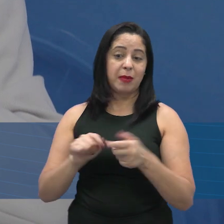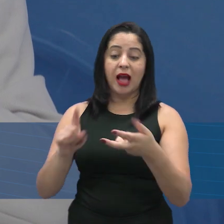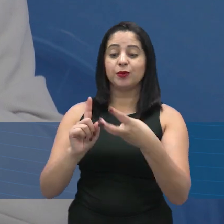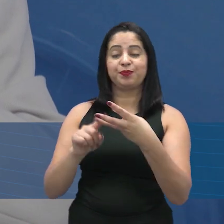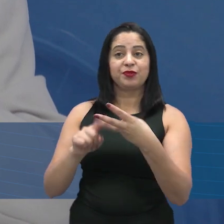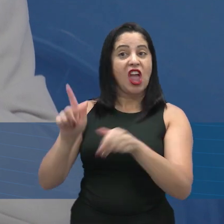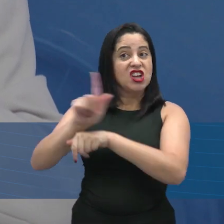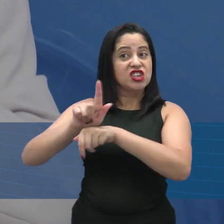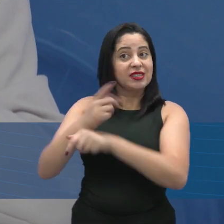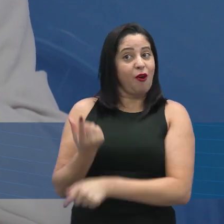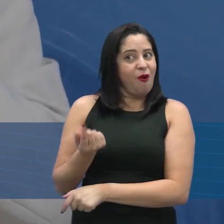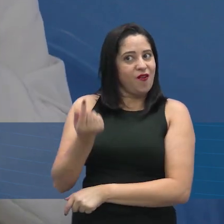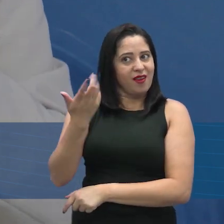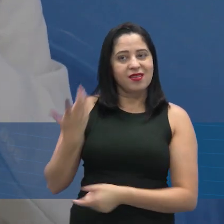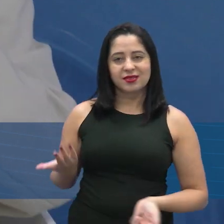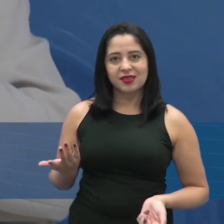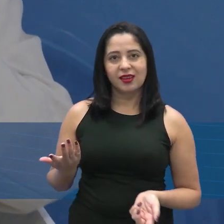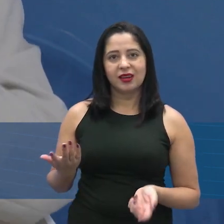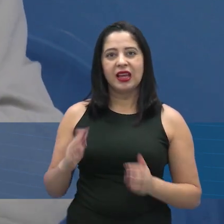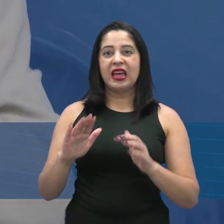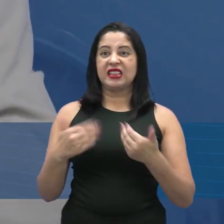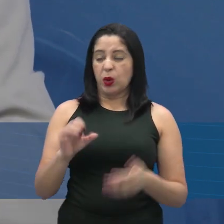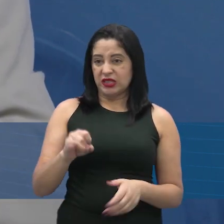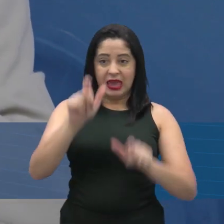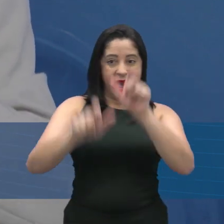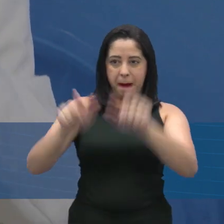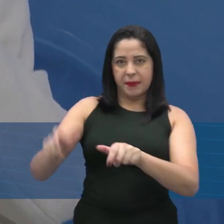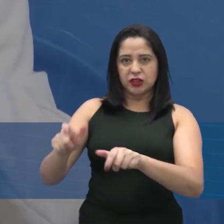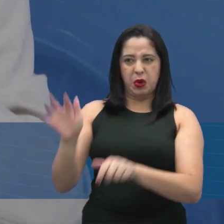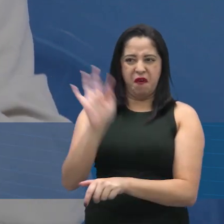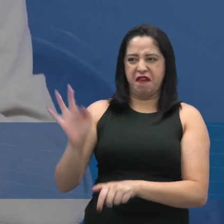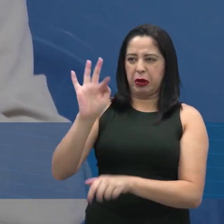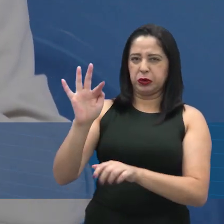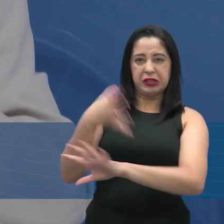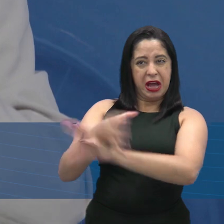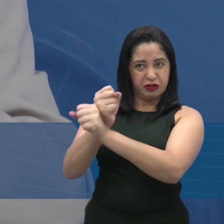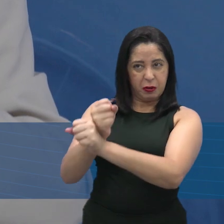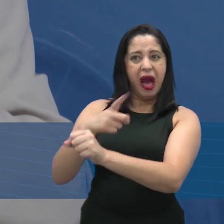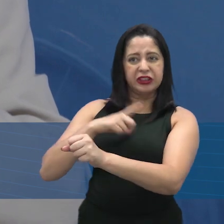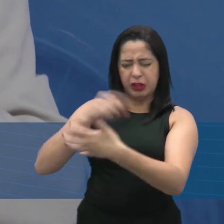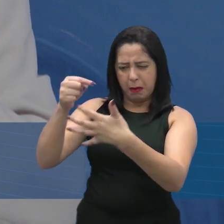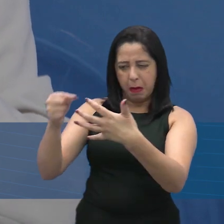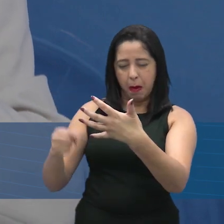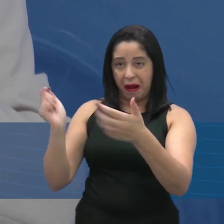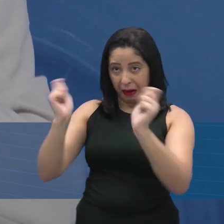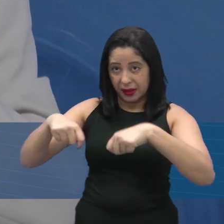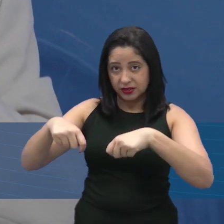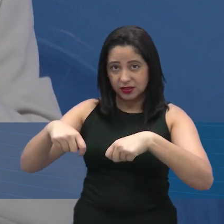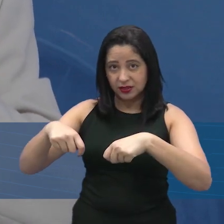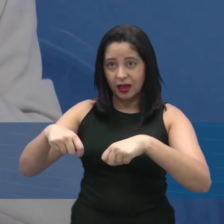financeira. Né? E quer dizer que alguém que tem nível superior tenha tudo isso? Nem sempre, mas ele